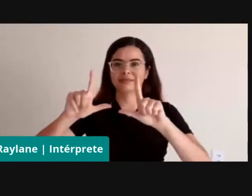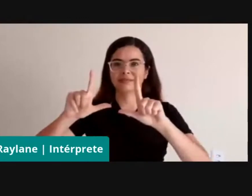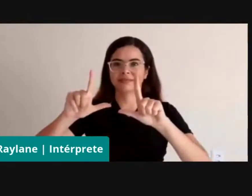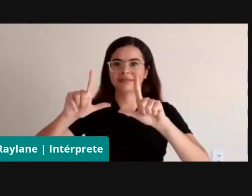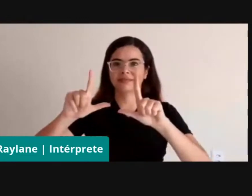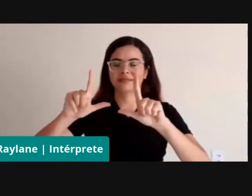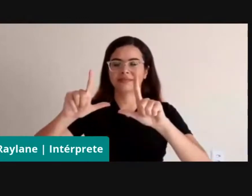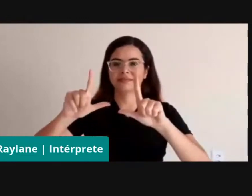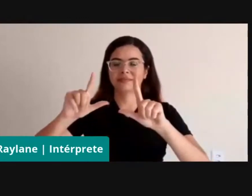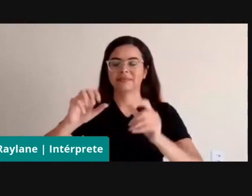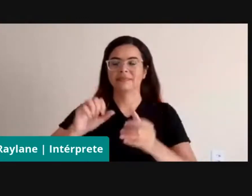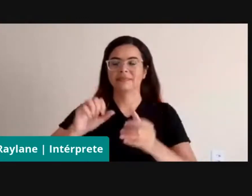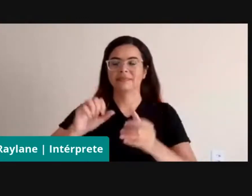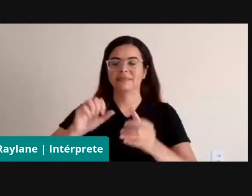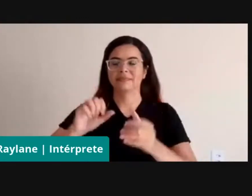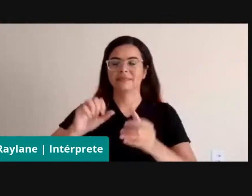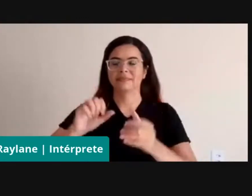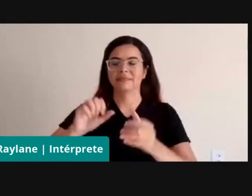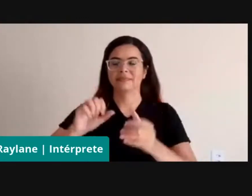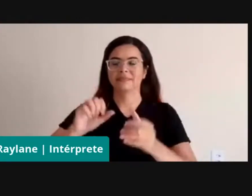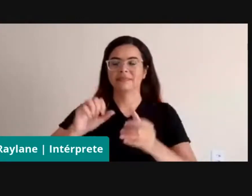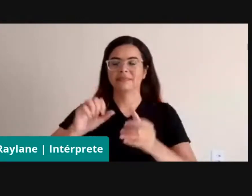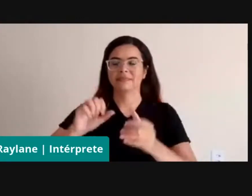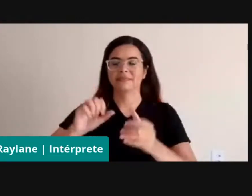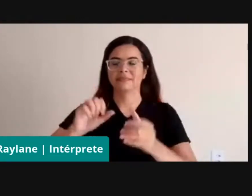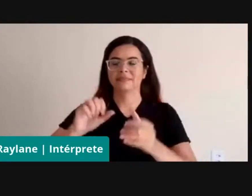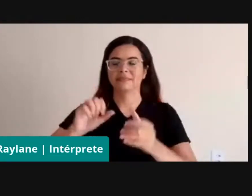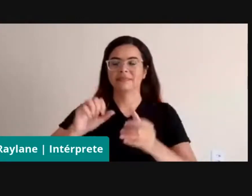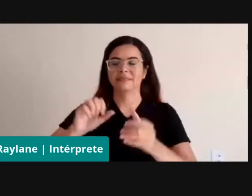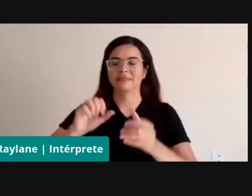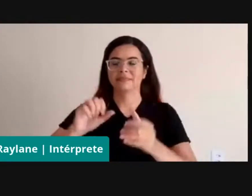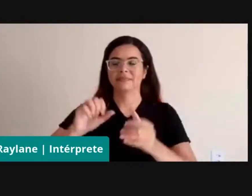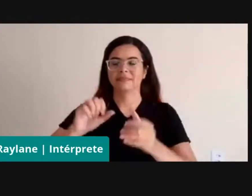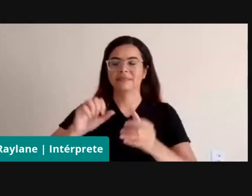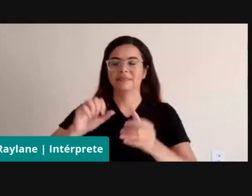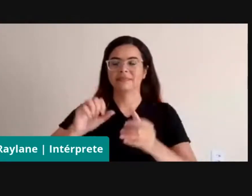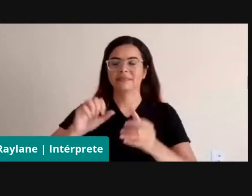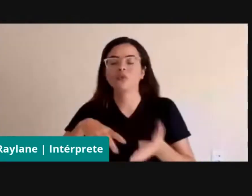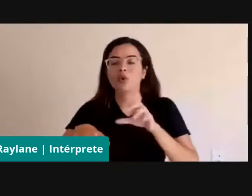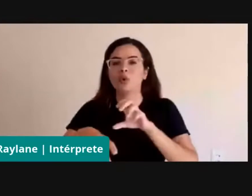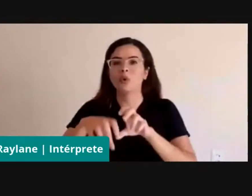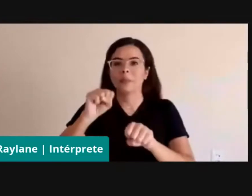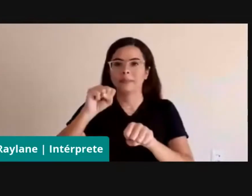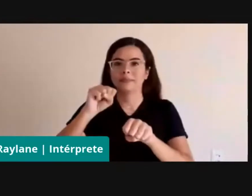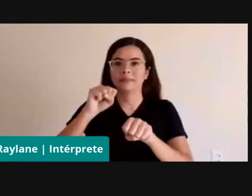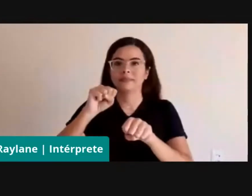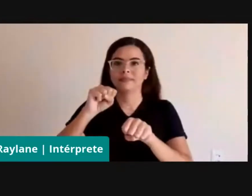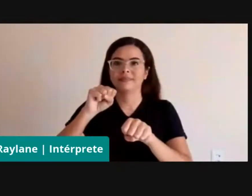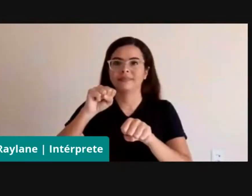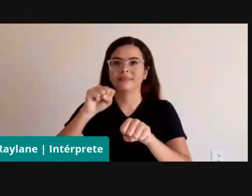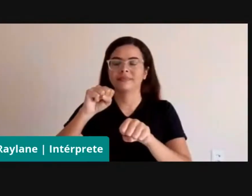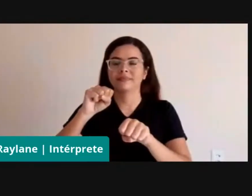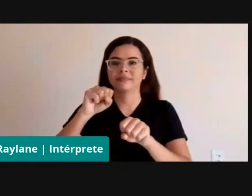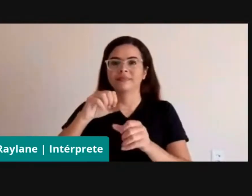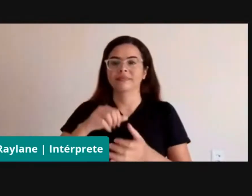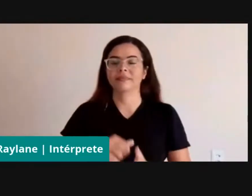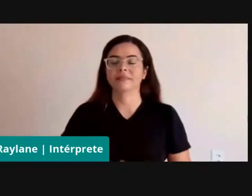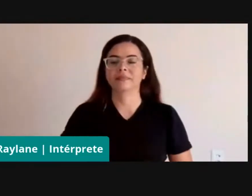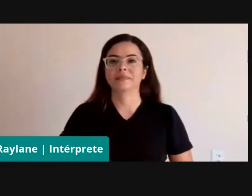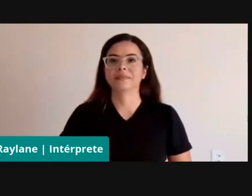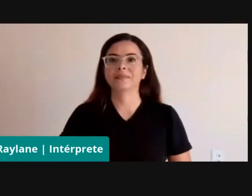Mas, continuando, eu sou formado em